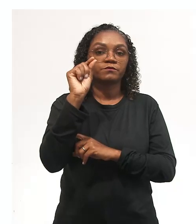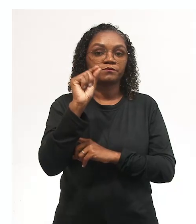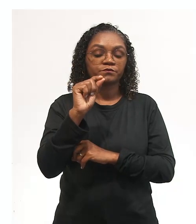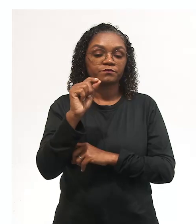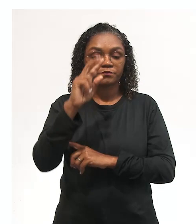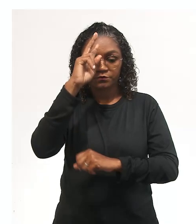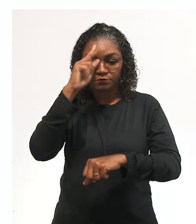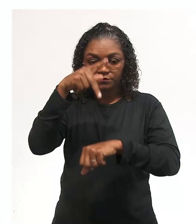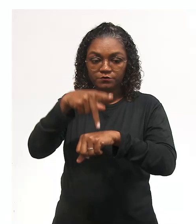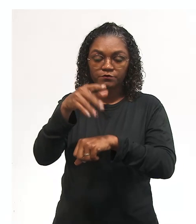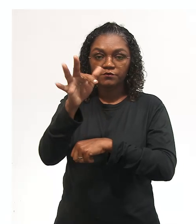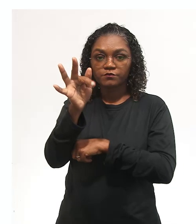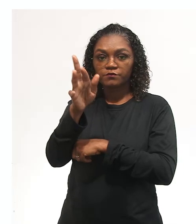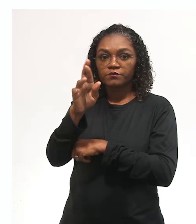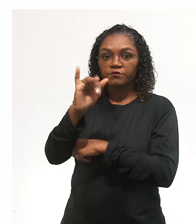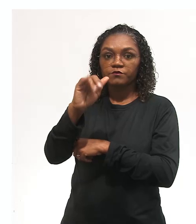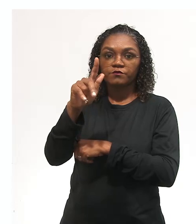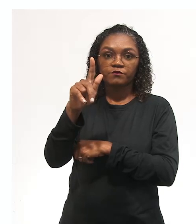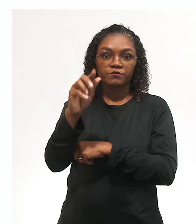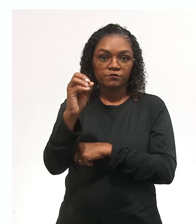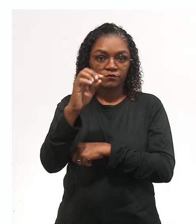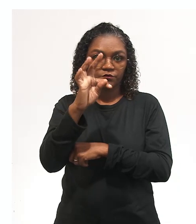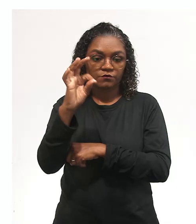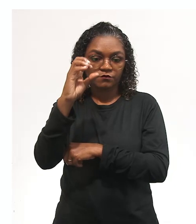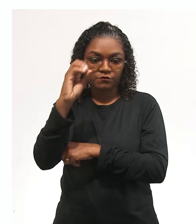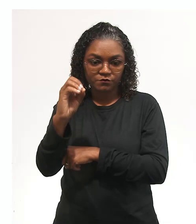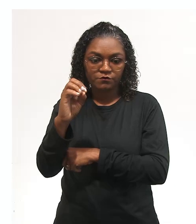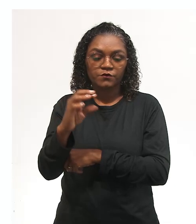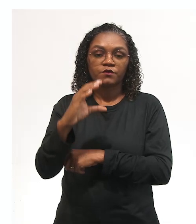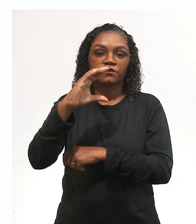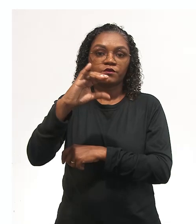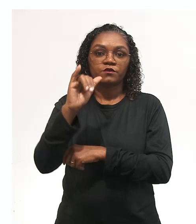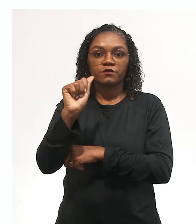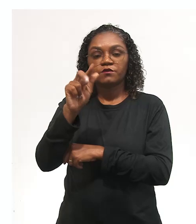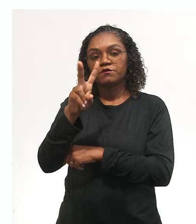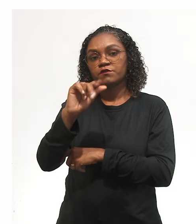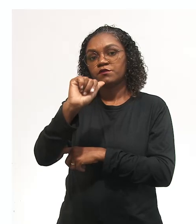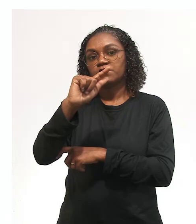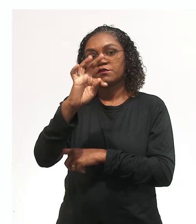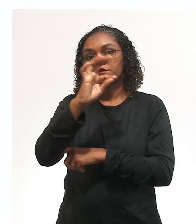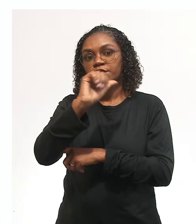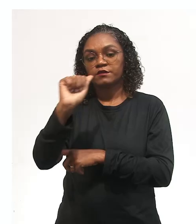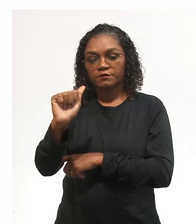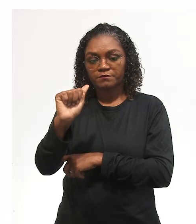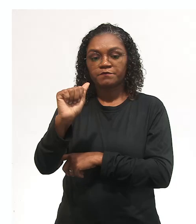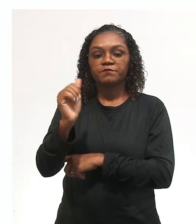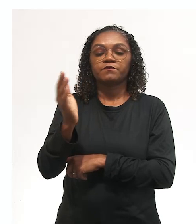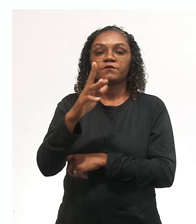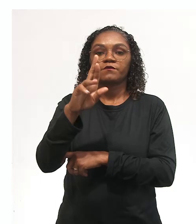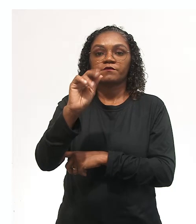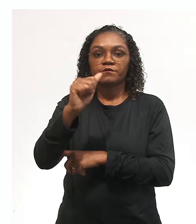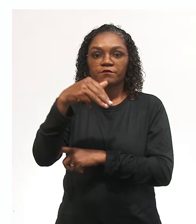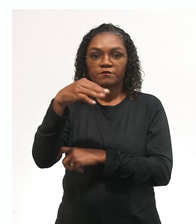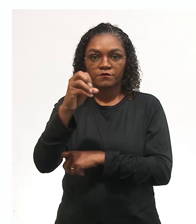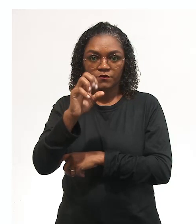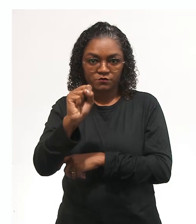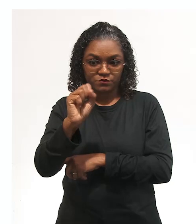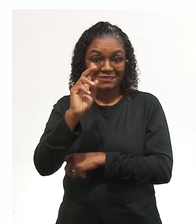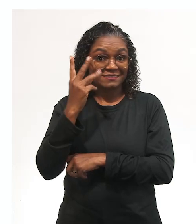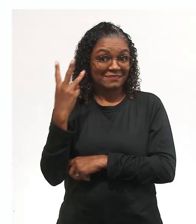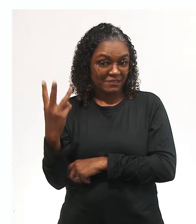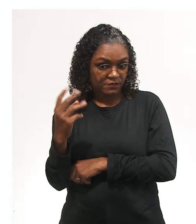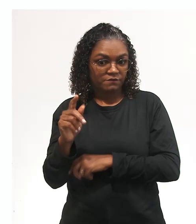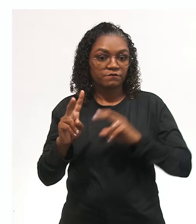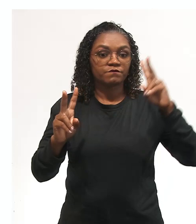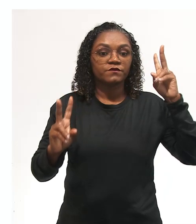contribuição dizendo que o trabalho com o princípio educativo deriva do fato de que todos os seres humanos são seres da